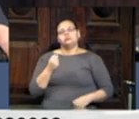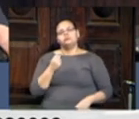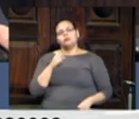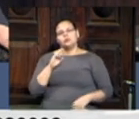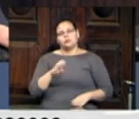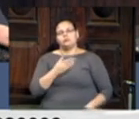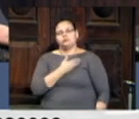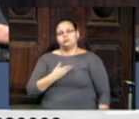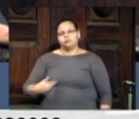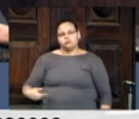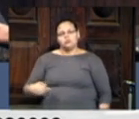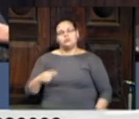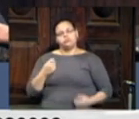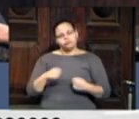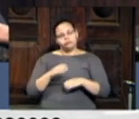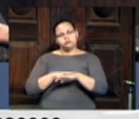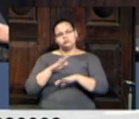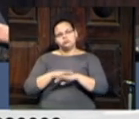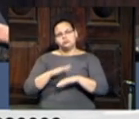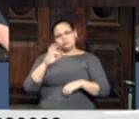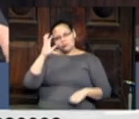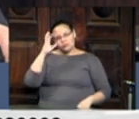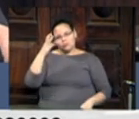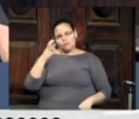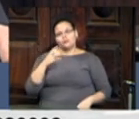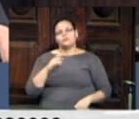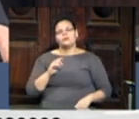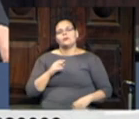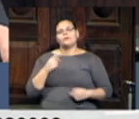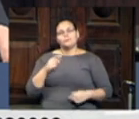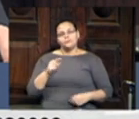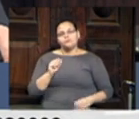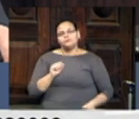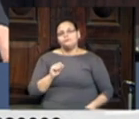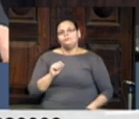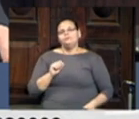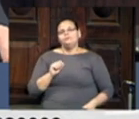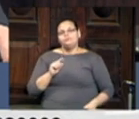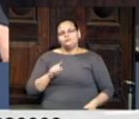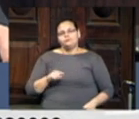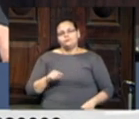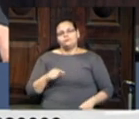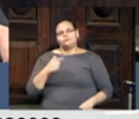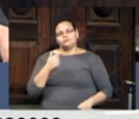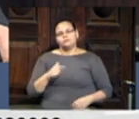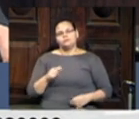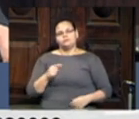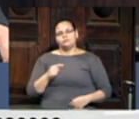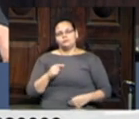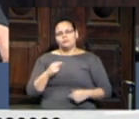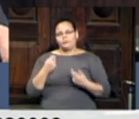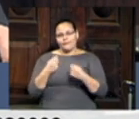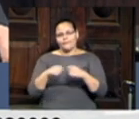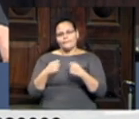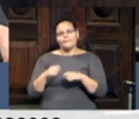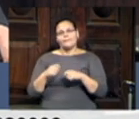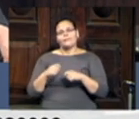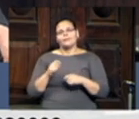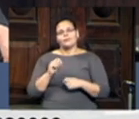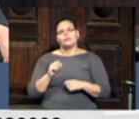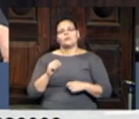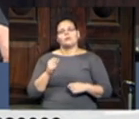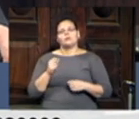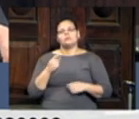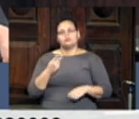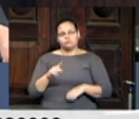Executivo tome medidas para recompor a sua capacidade de